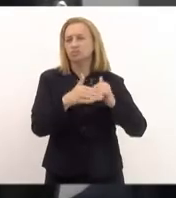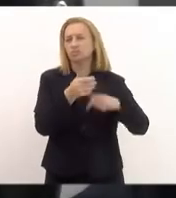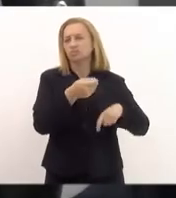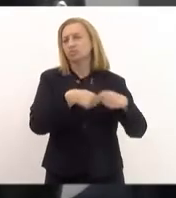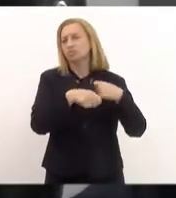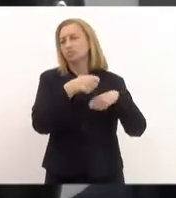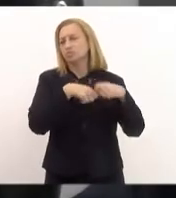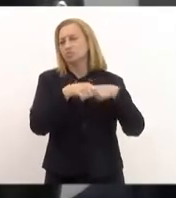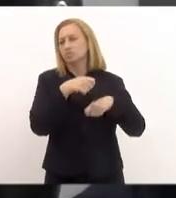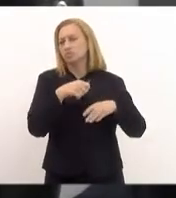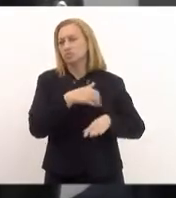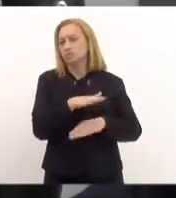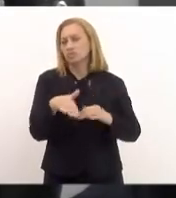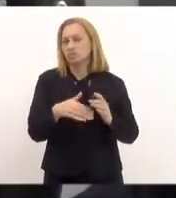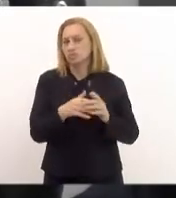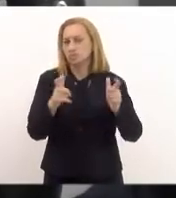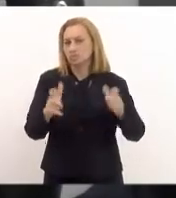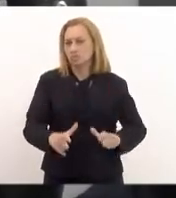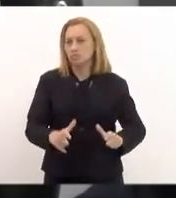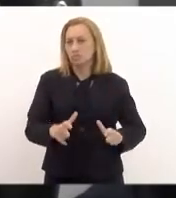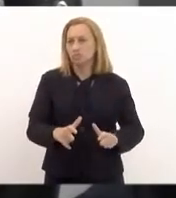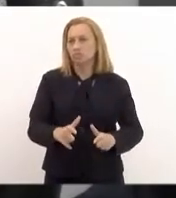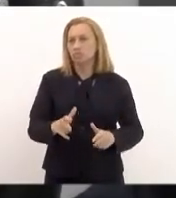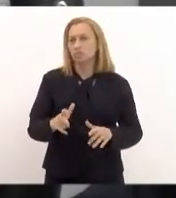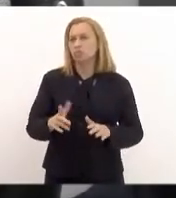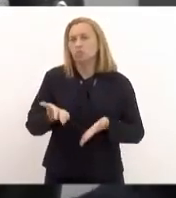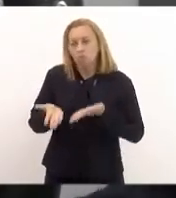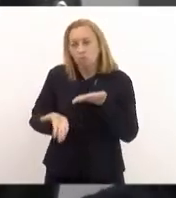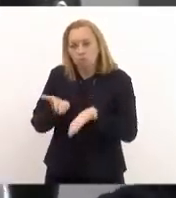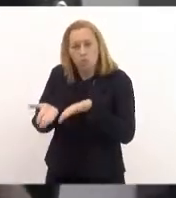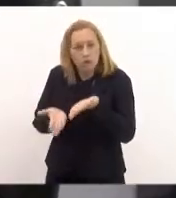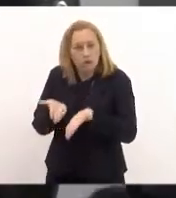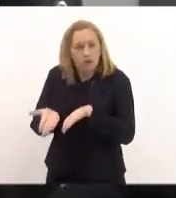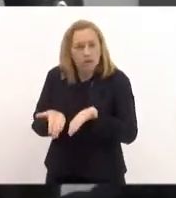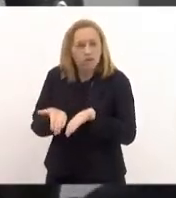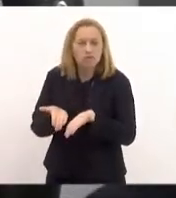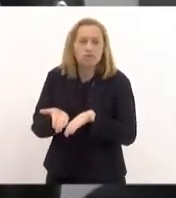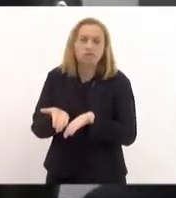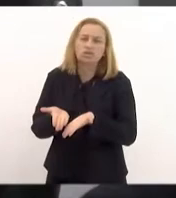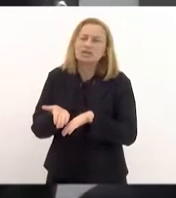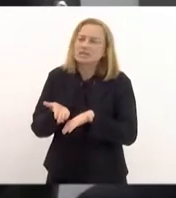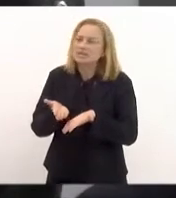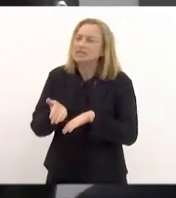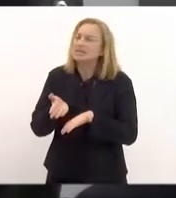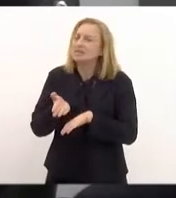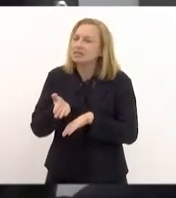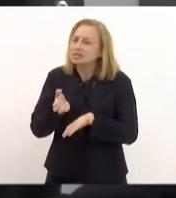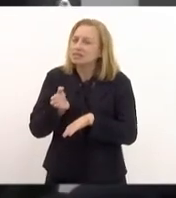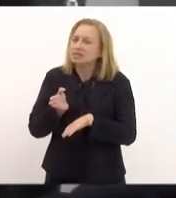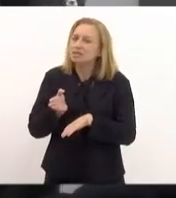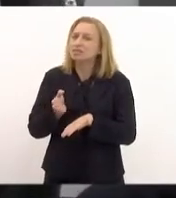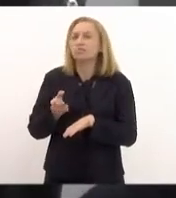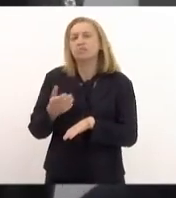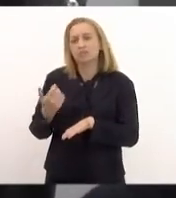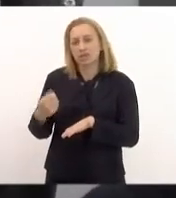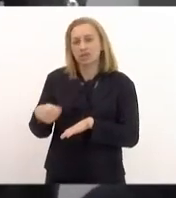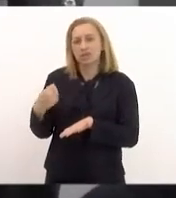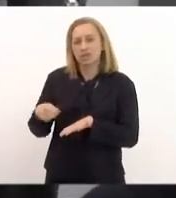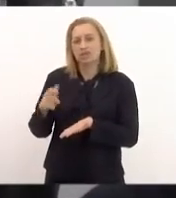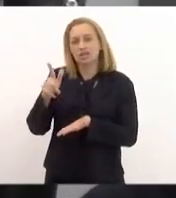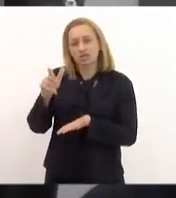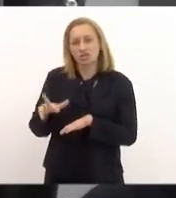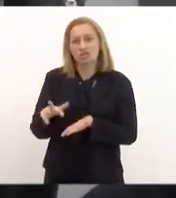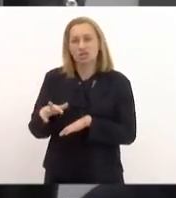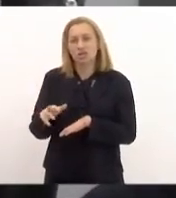econômico de toda essa região, o tratamento tem que ser totalmente, mas totalmente mesmo, diferente do que